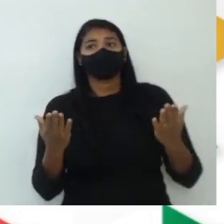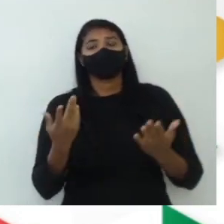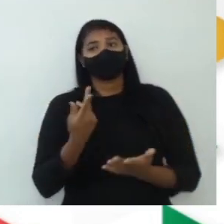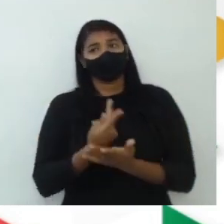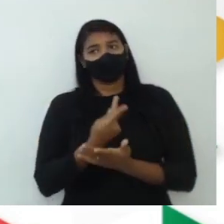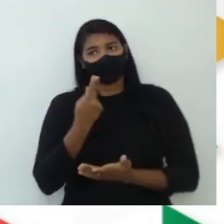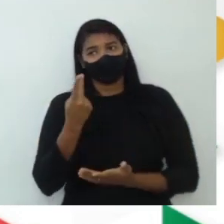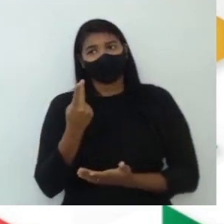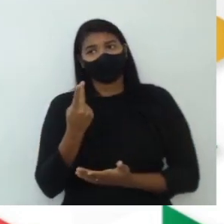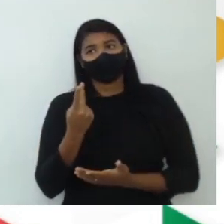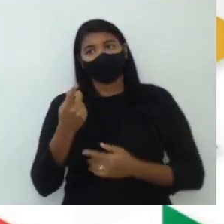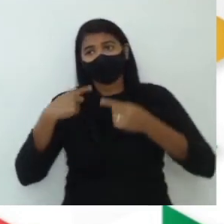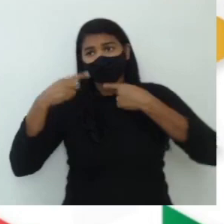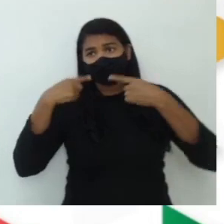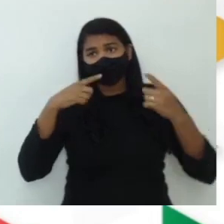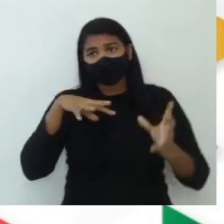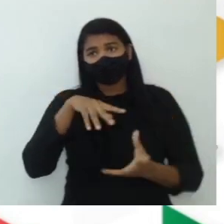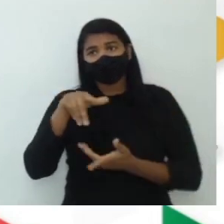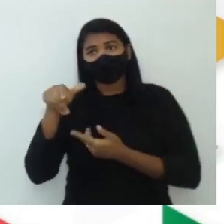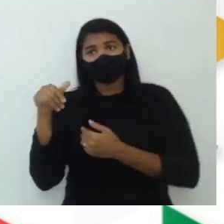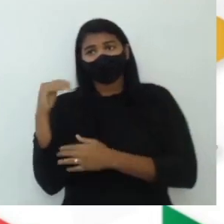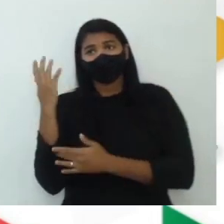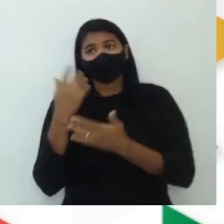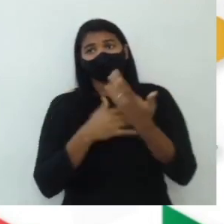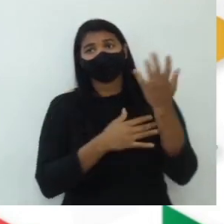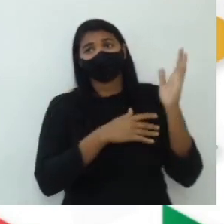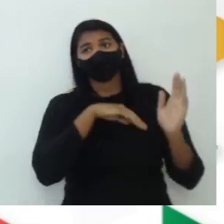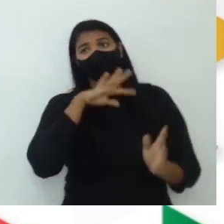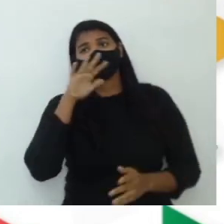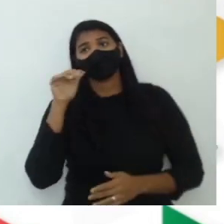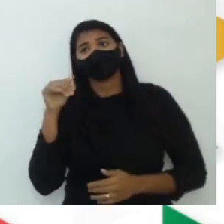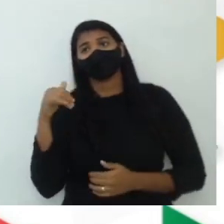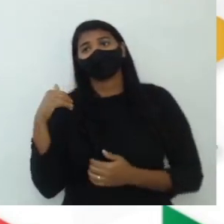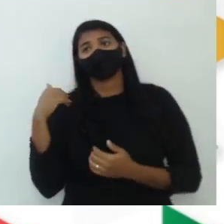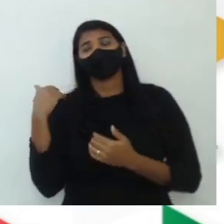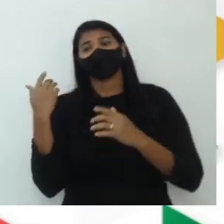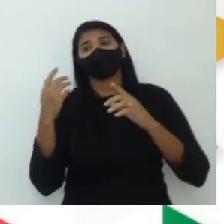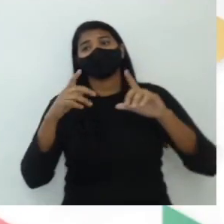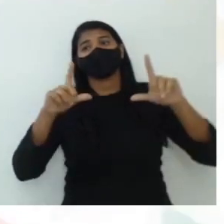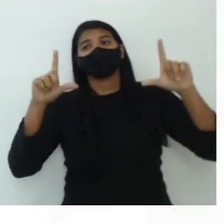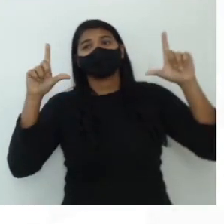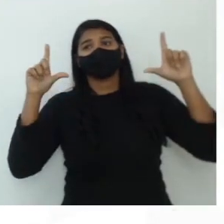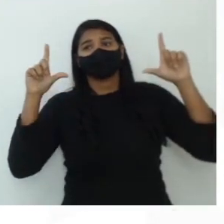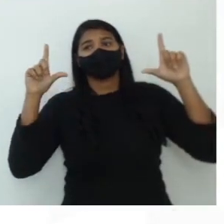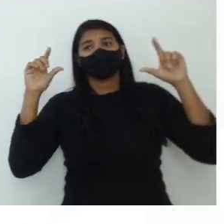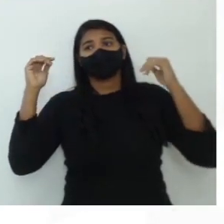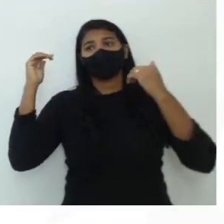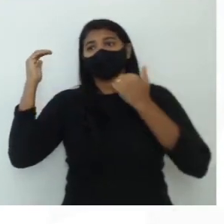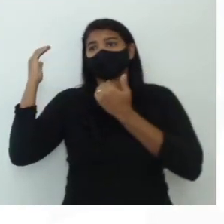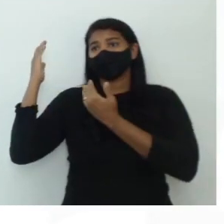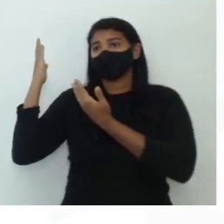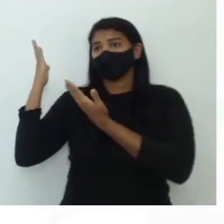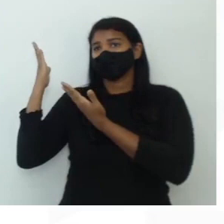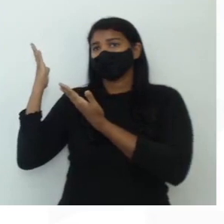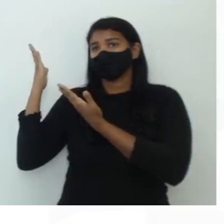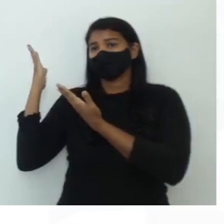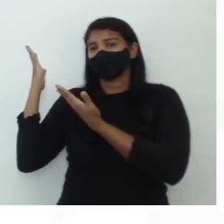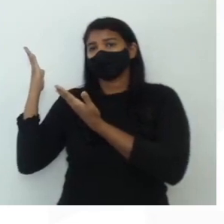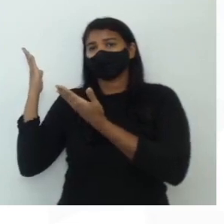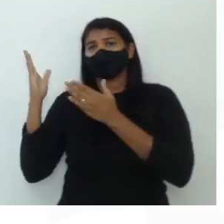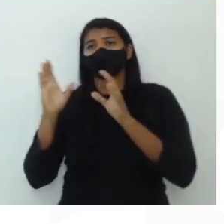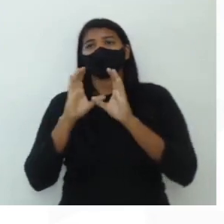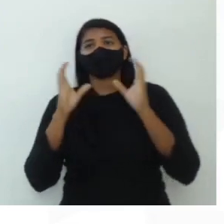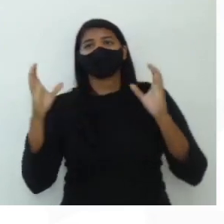internacional para discutir questões sobre o meio ambiente. Vou pedir para colocar os slides, por gentileza. Olha só, a COP, né, a Conferência das